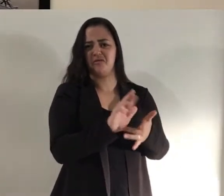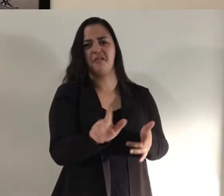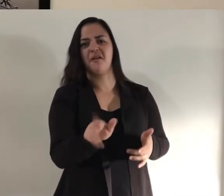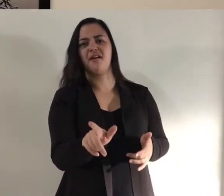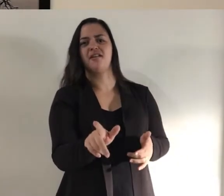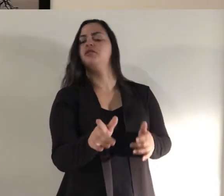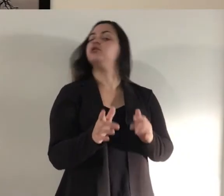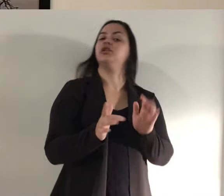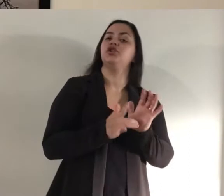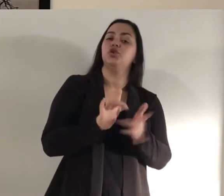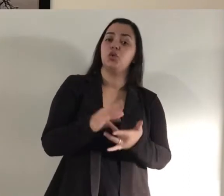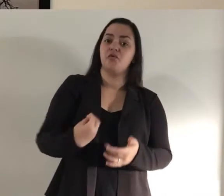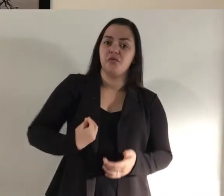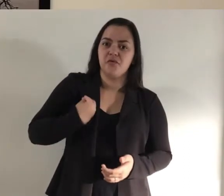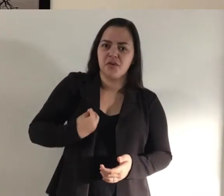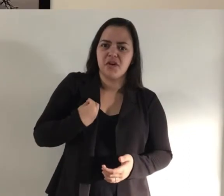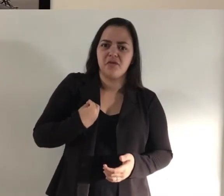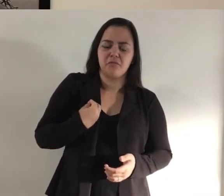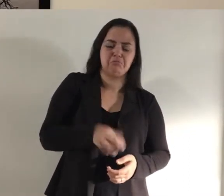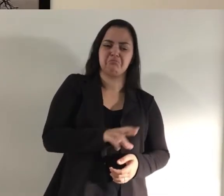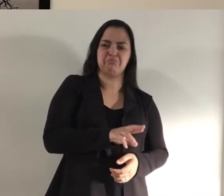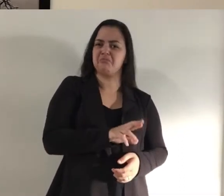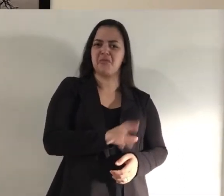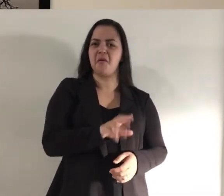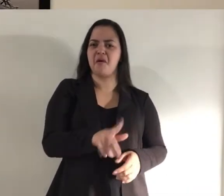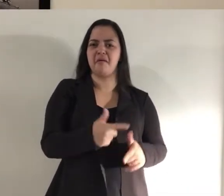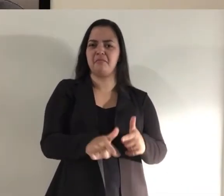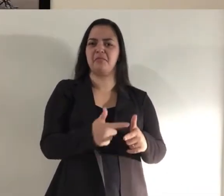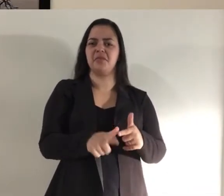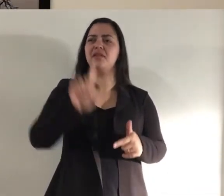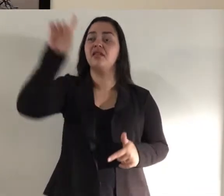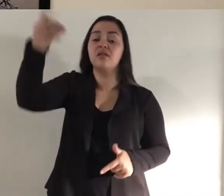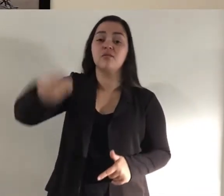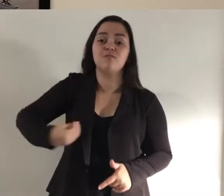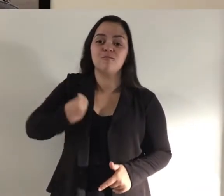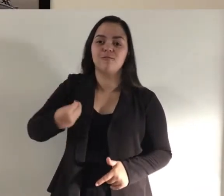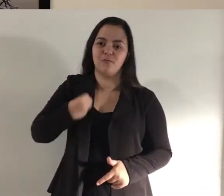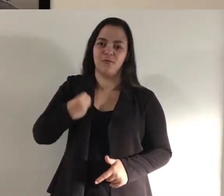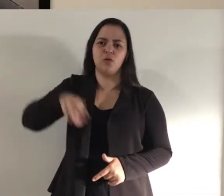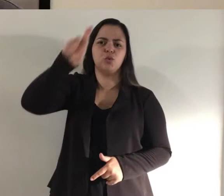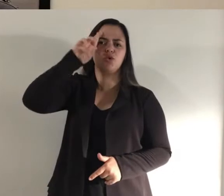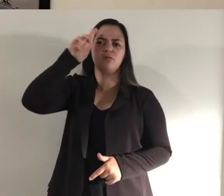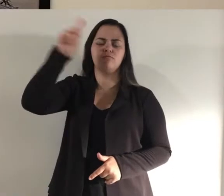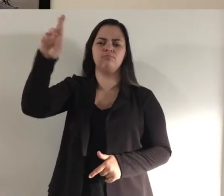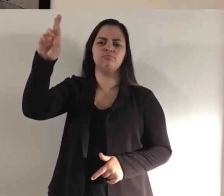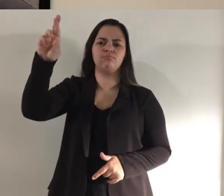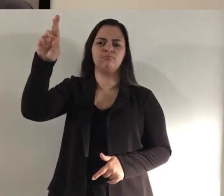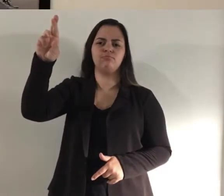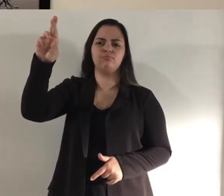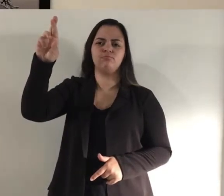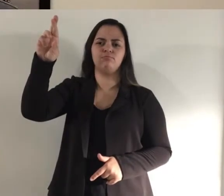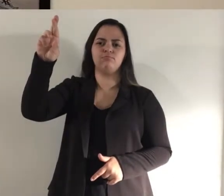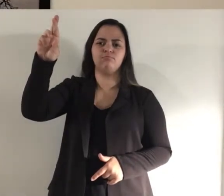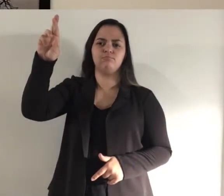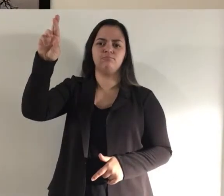ressurreto, isso não era problema. Para ele que é o Deus vivo, que é o Senhor ressurreto, para ele não tem barreira, porque para